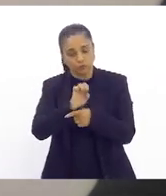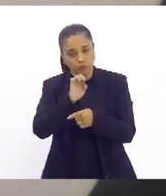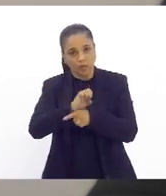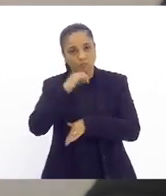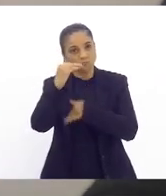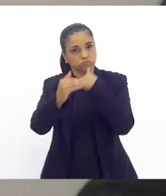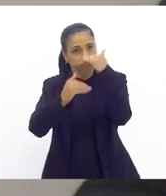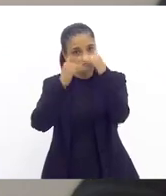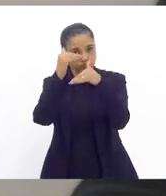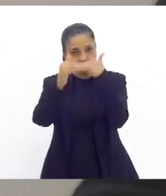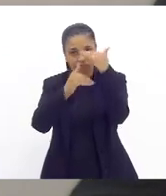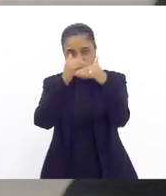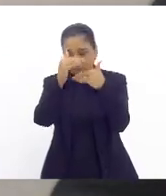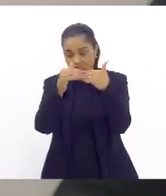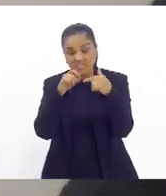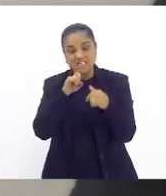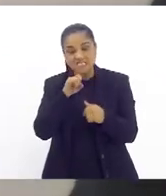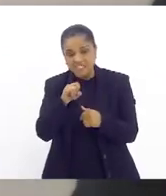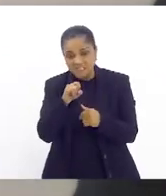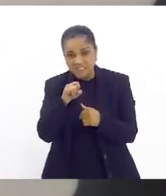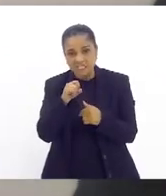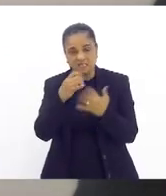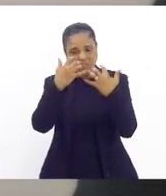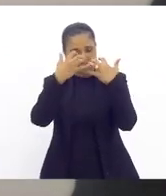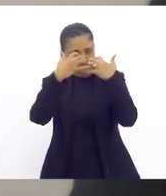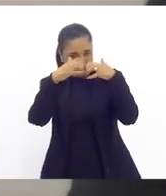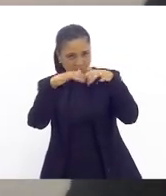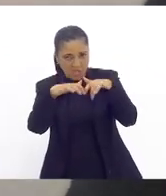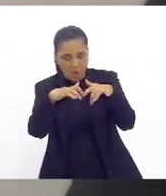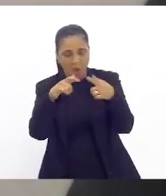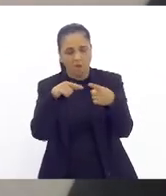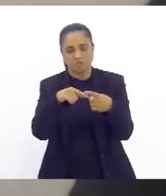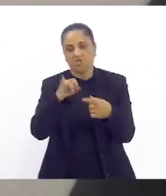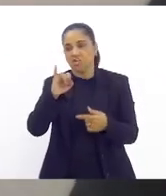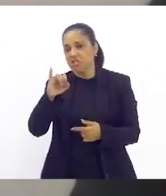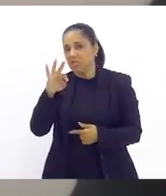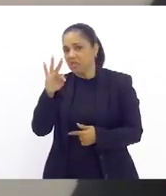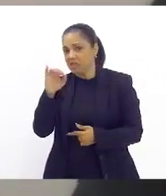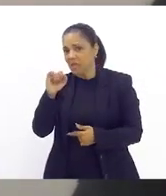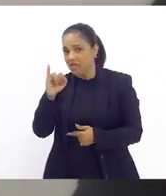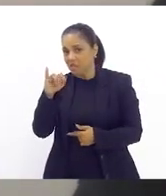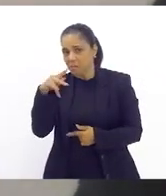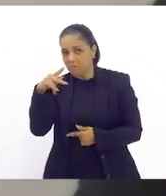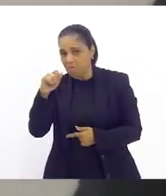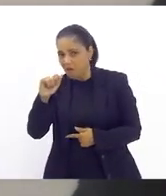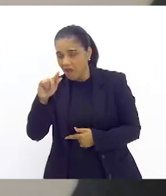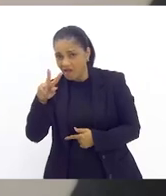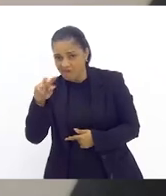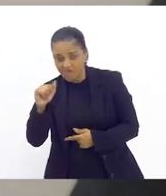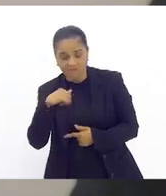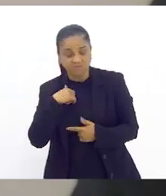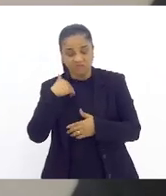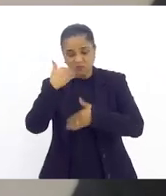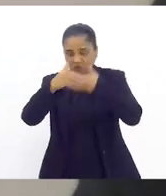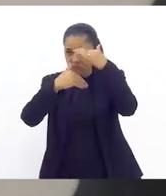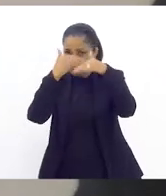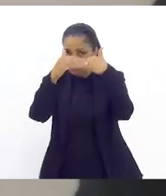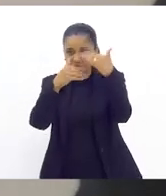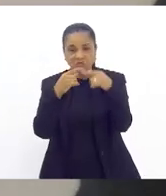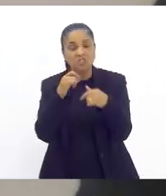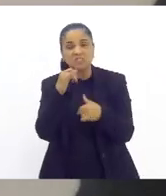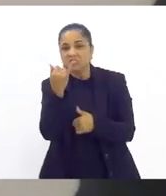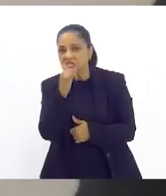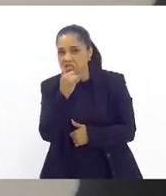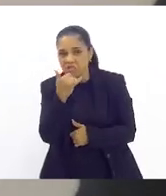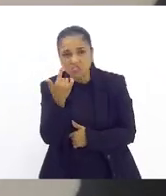porque não vai crescer Yuri Petrópolis Itaipava secretário não vai não vai crescer se não tiver condição